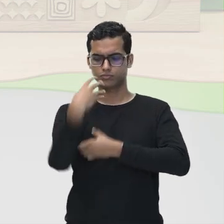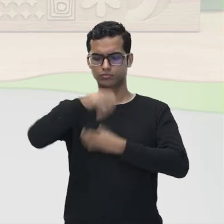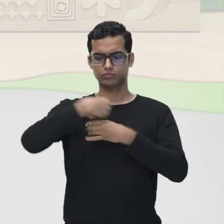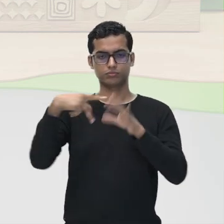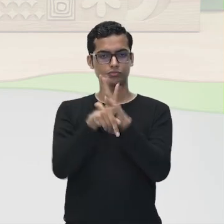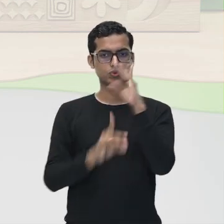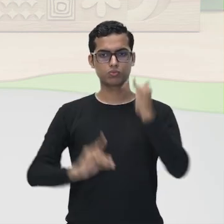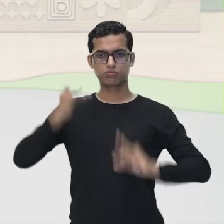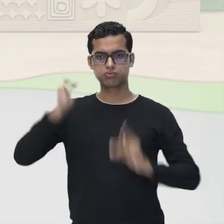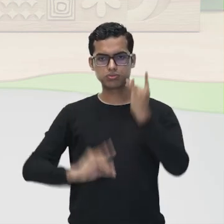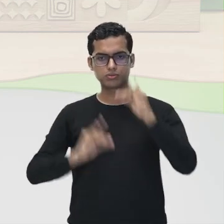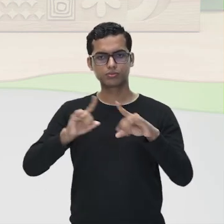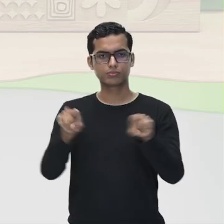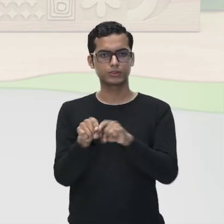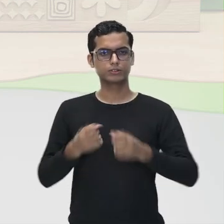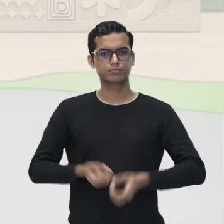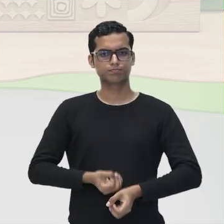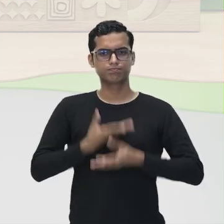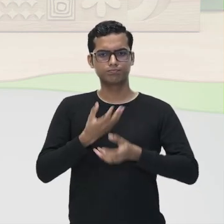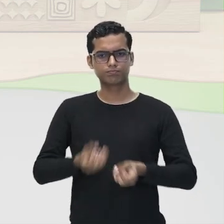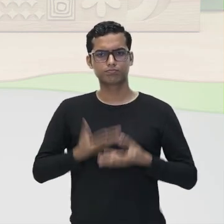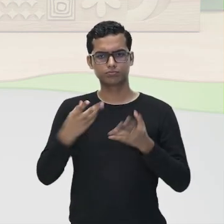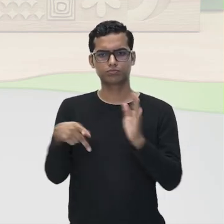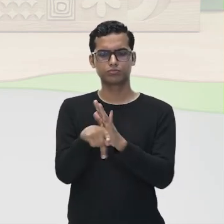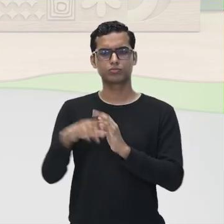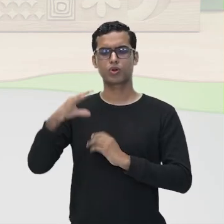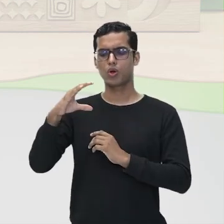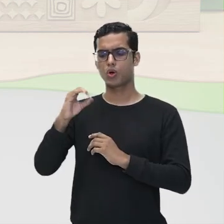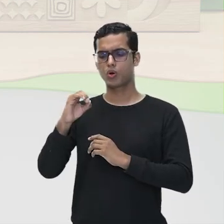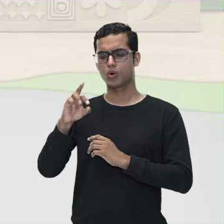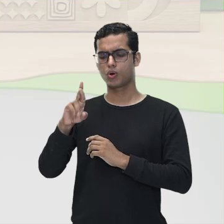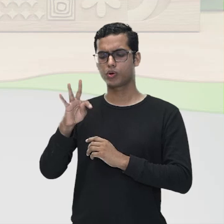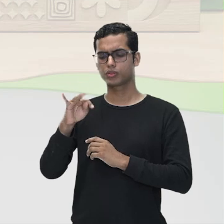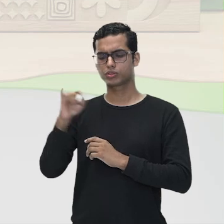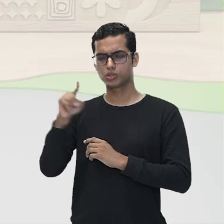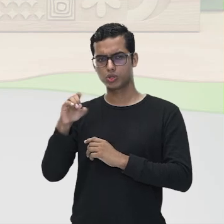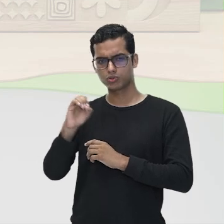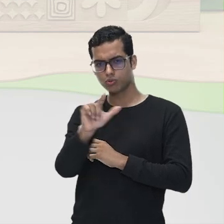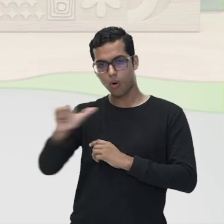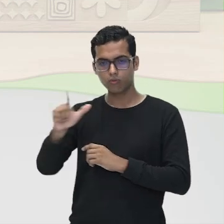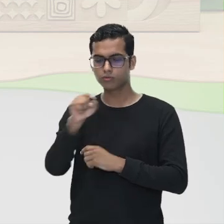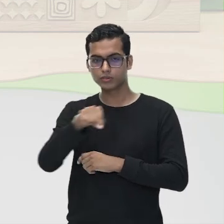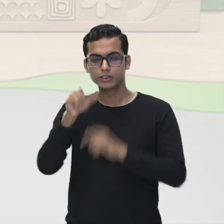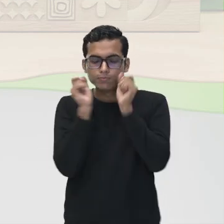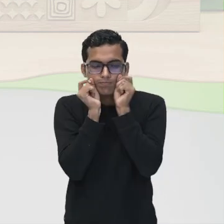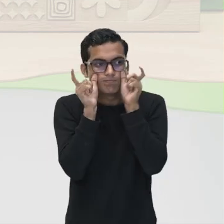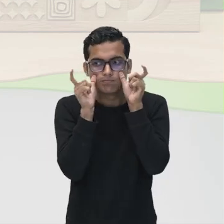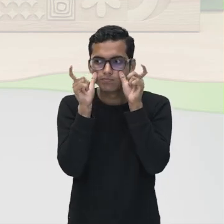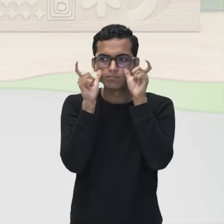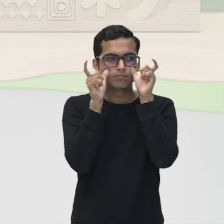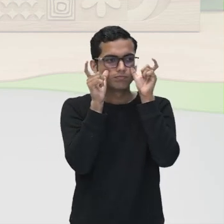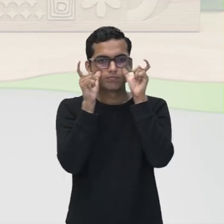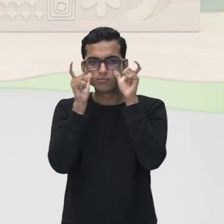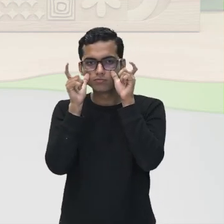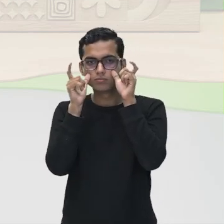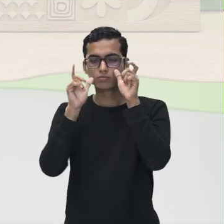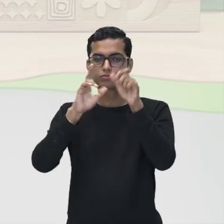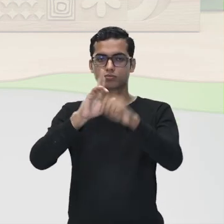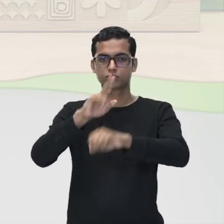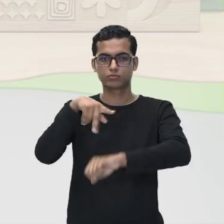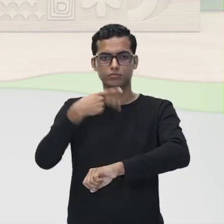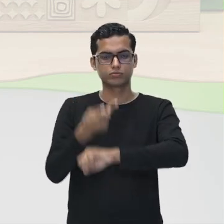seu corpo. A produção do cortisol, que faz você ficar alerta. E compensação,